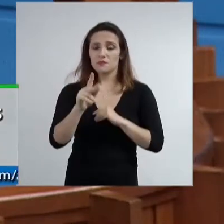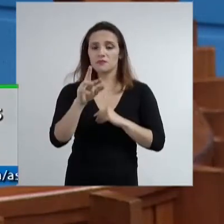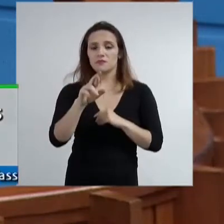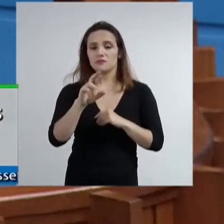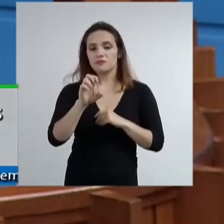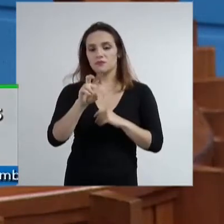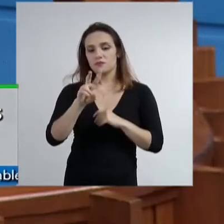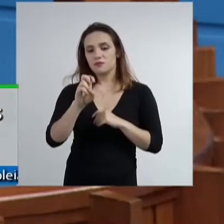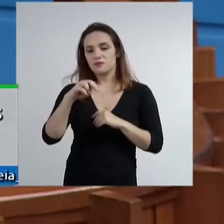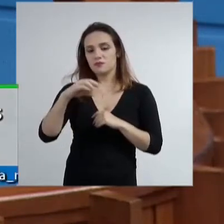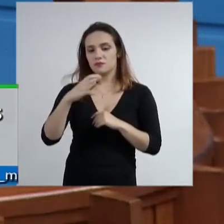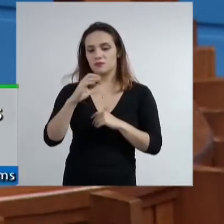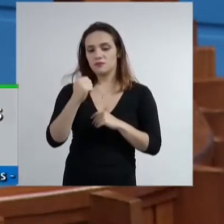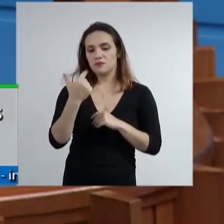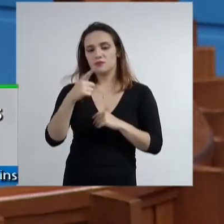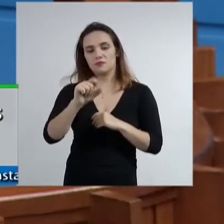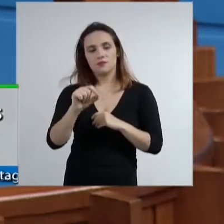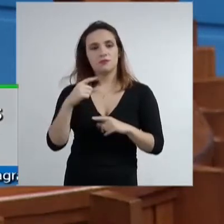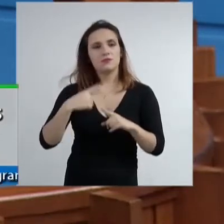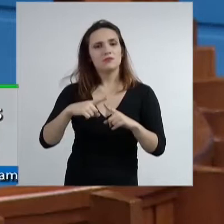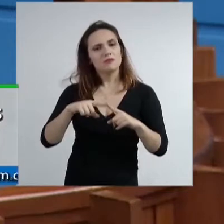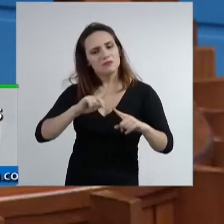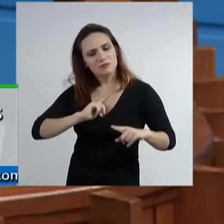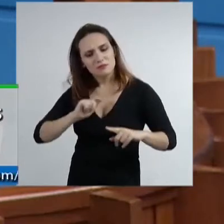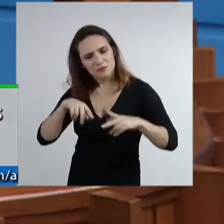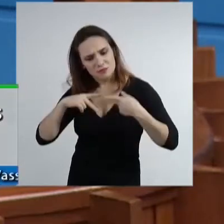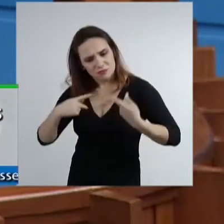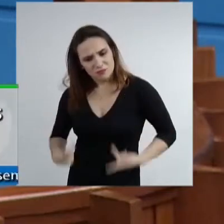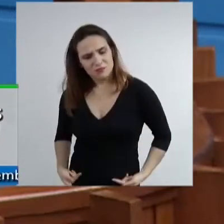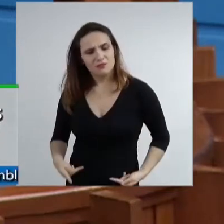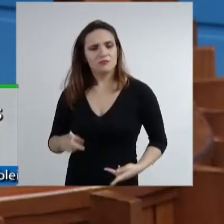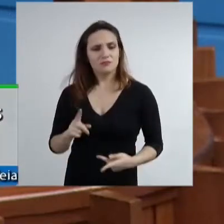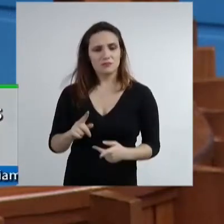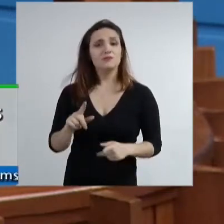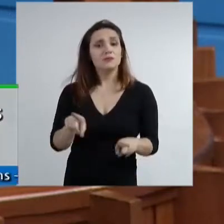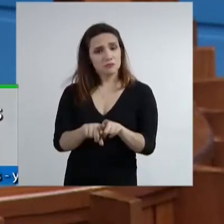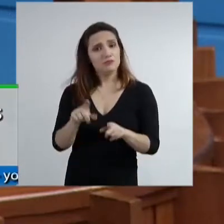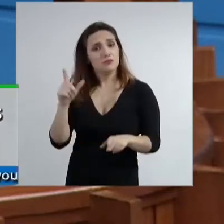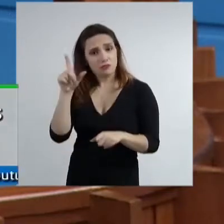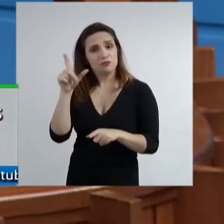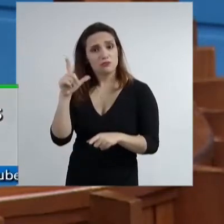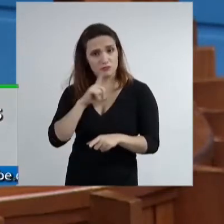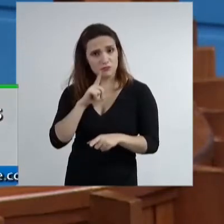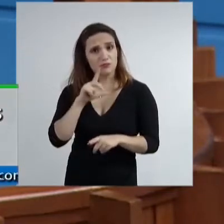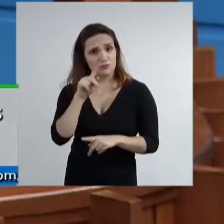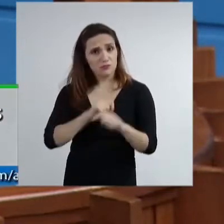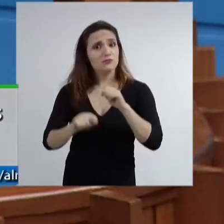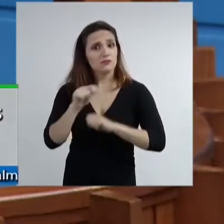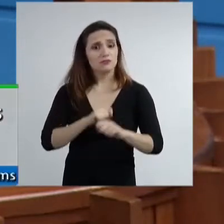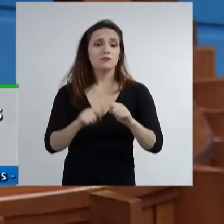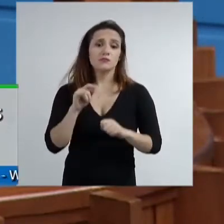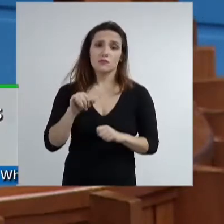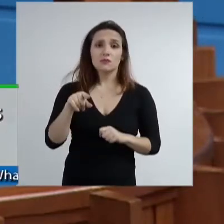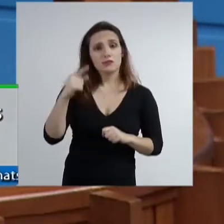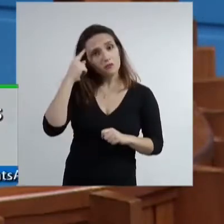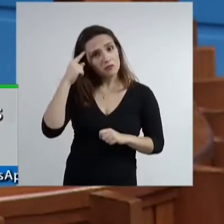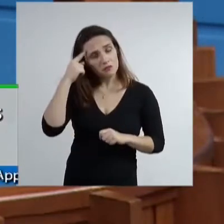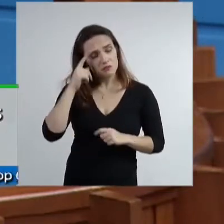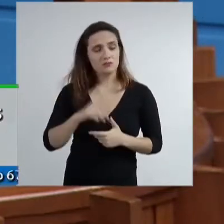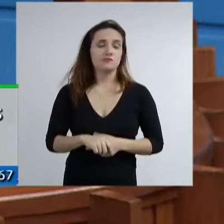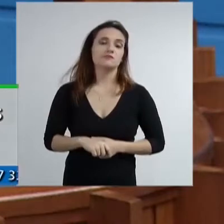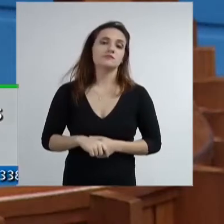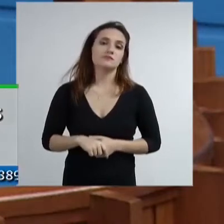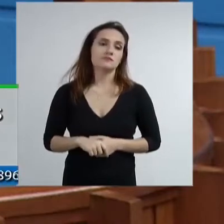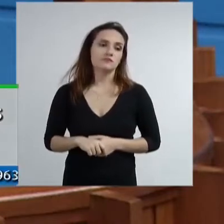uma atitude humanizada, também é uma atitude econômica, sob esse ponto de vista, sob esse prisma,